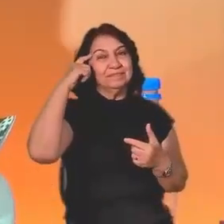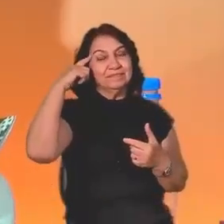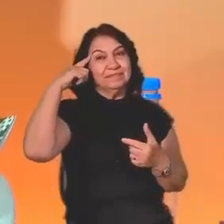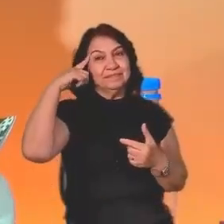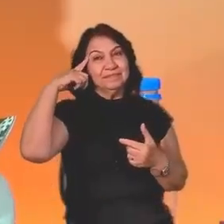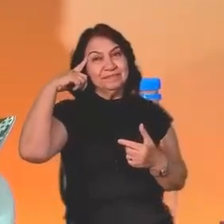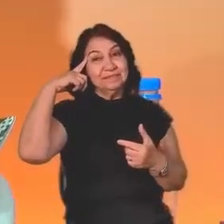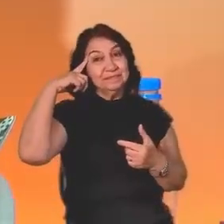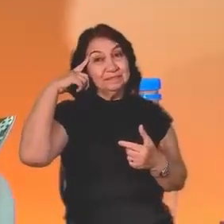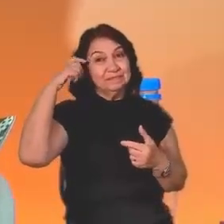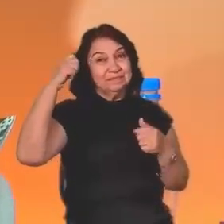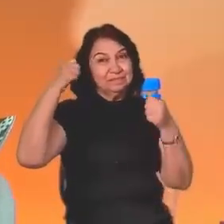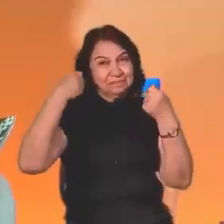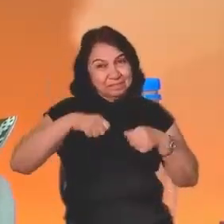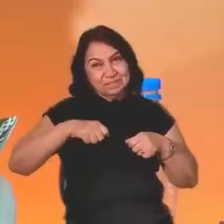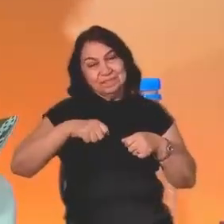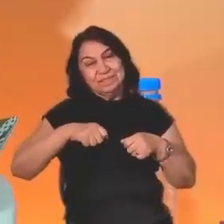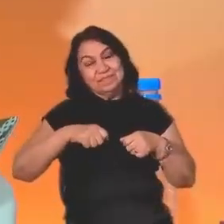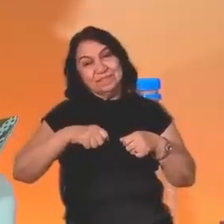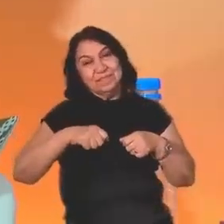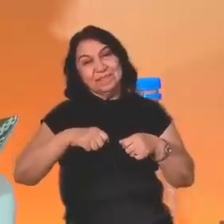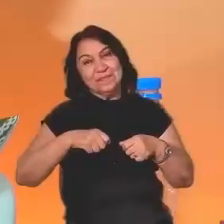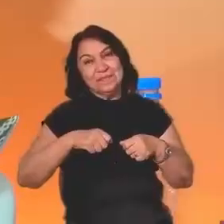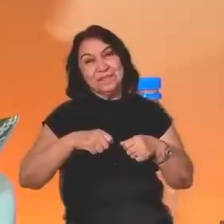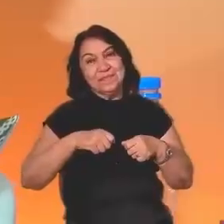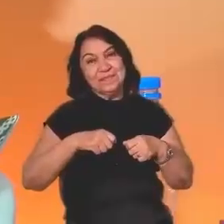nessas possíveis